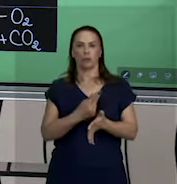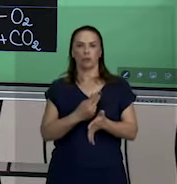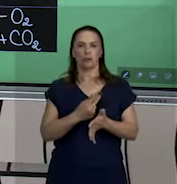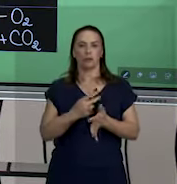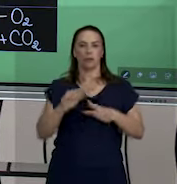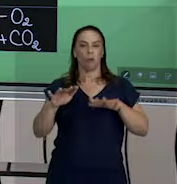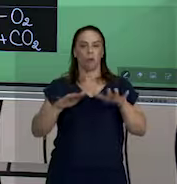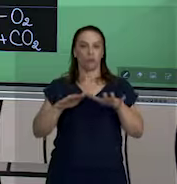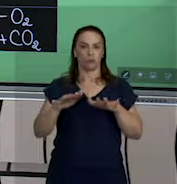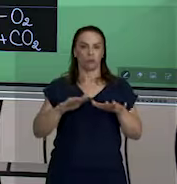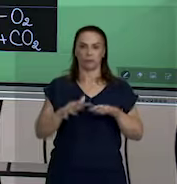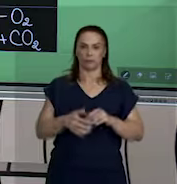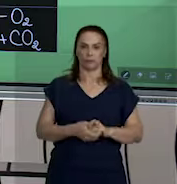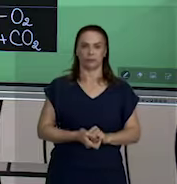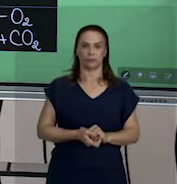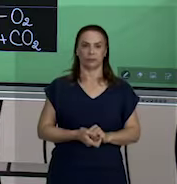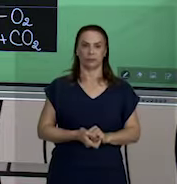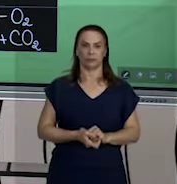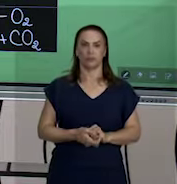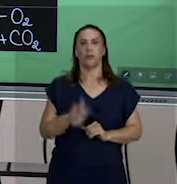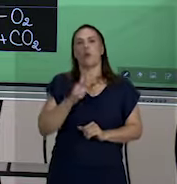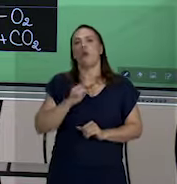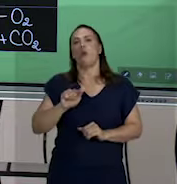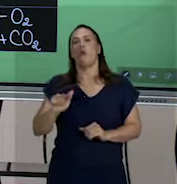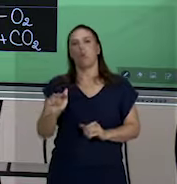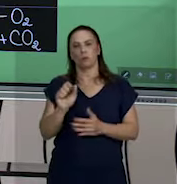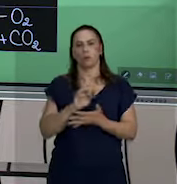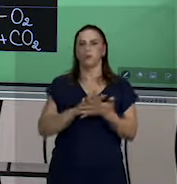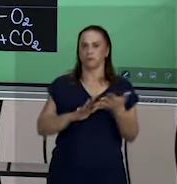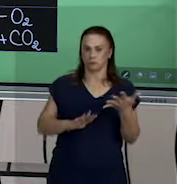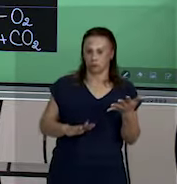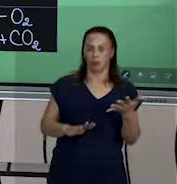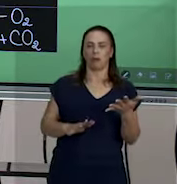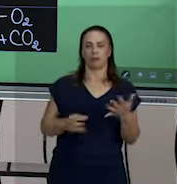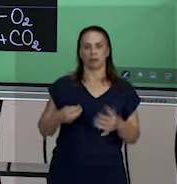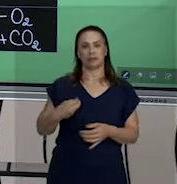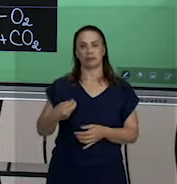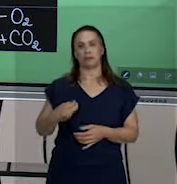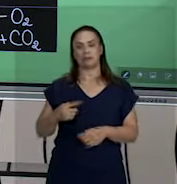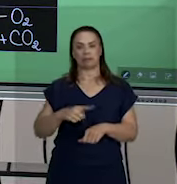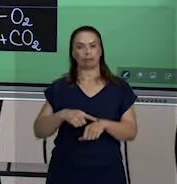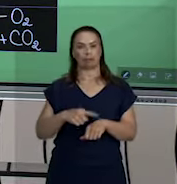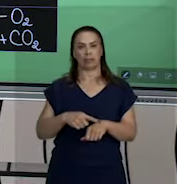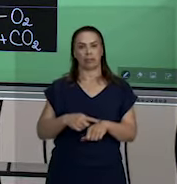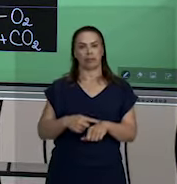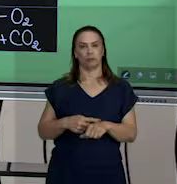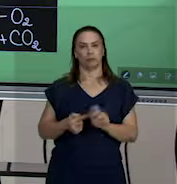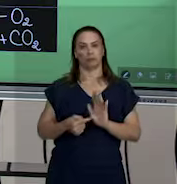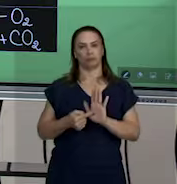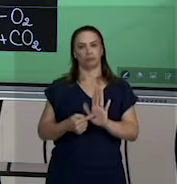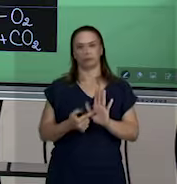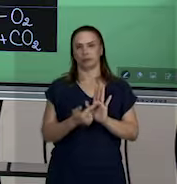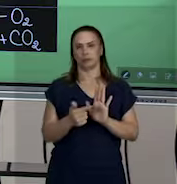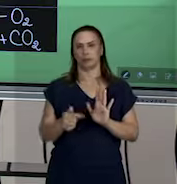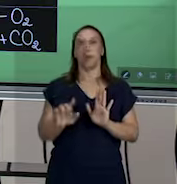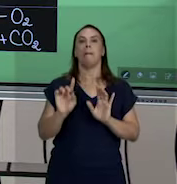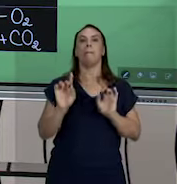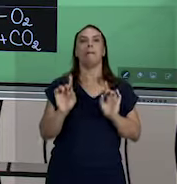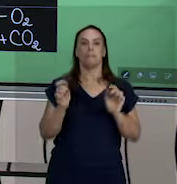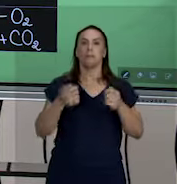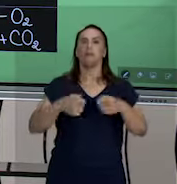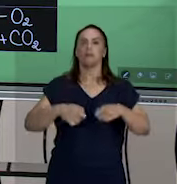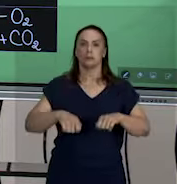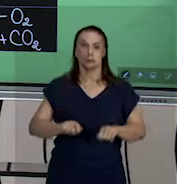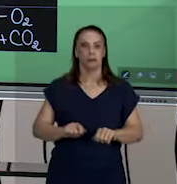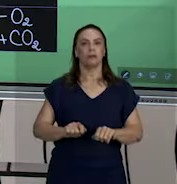sistema respiratório. Temos outras atividades na aula, tá? Não vai dar tempo da gente fazer aqui agora, mas vocês podem praticar à